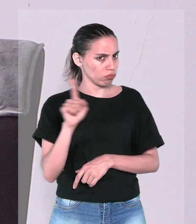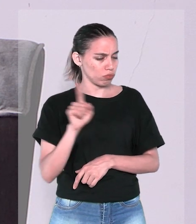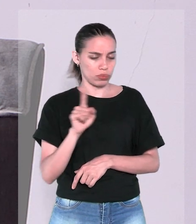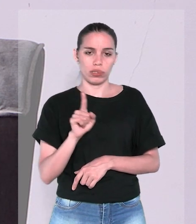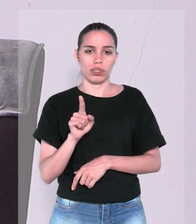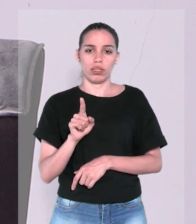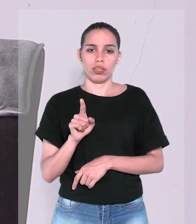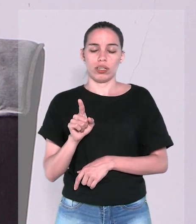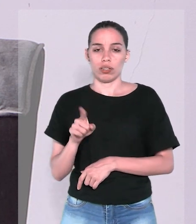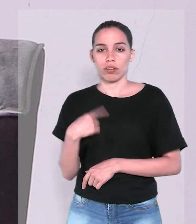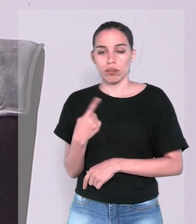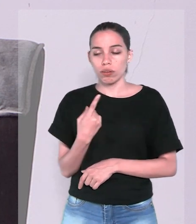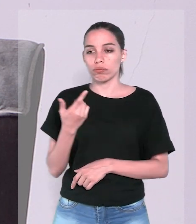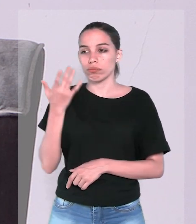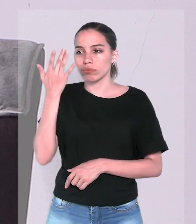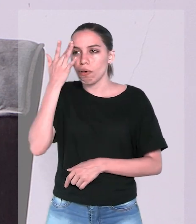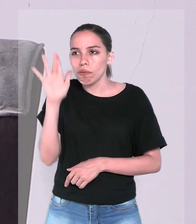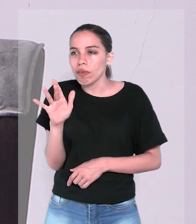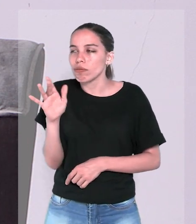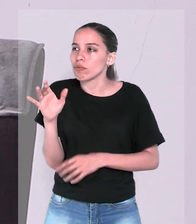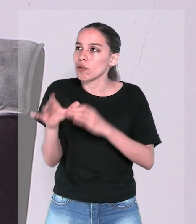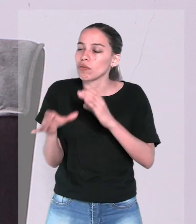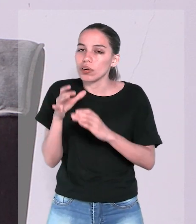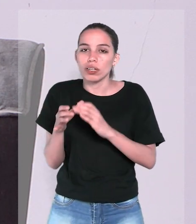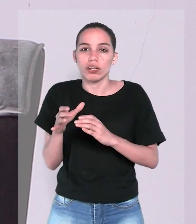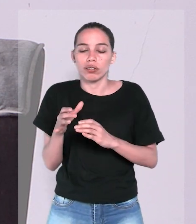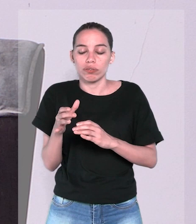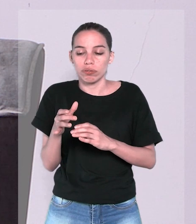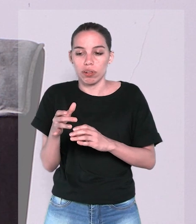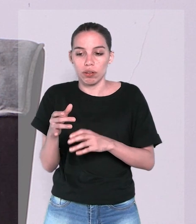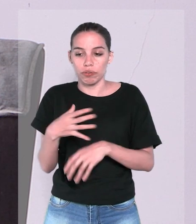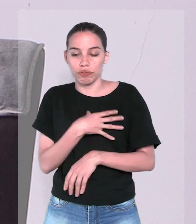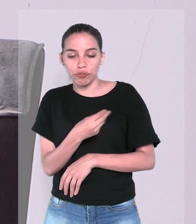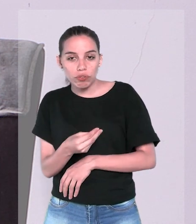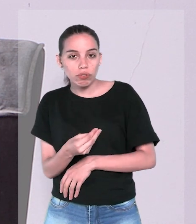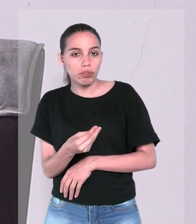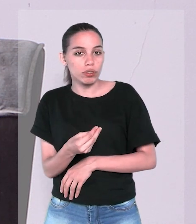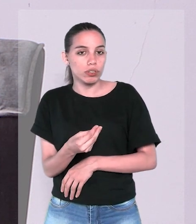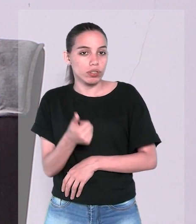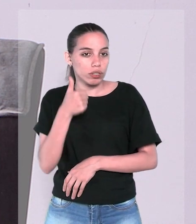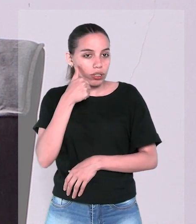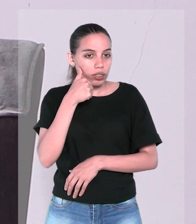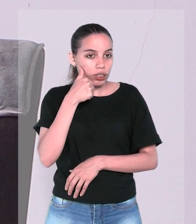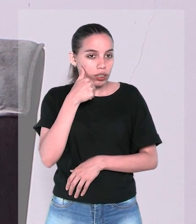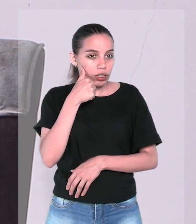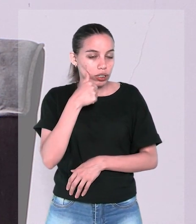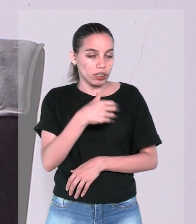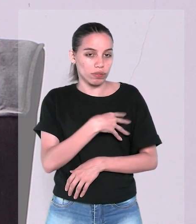mim. Quarto ponto, dialogicidade. Esse dialogicidade tem 2 pilares. É a